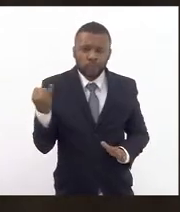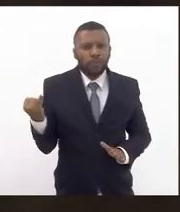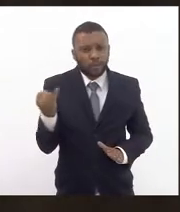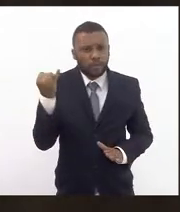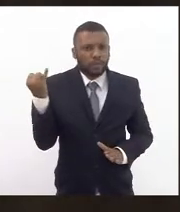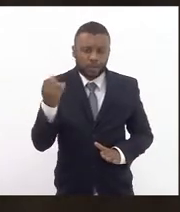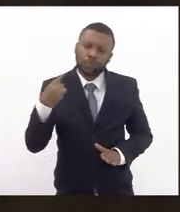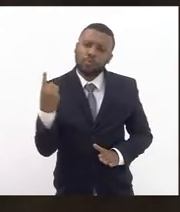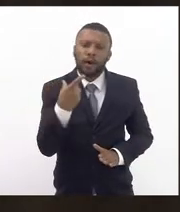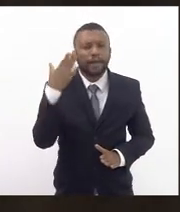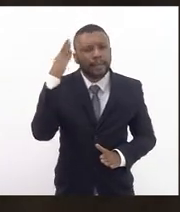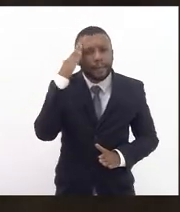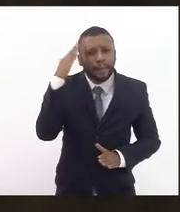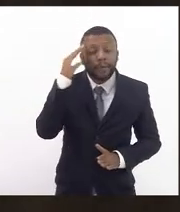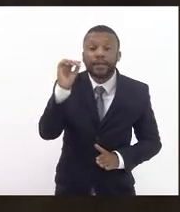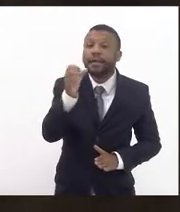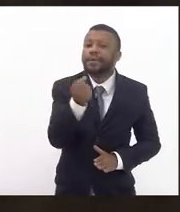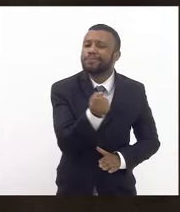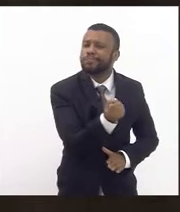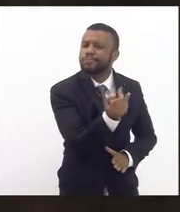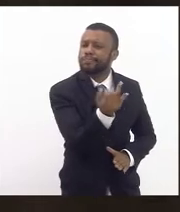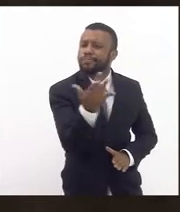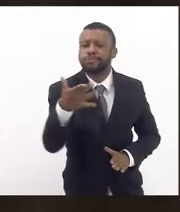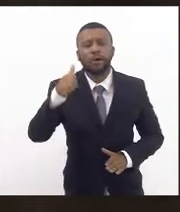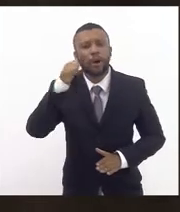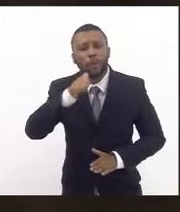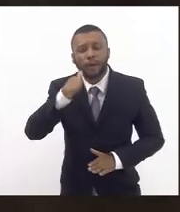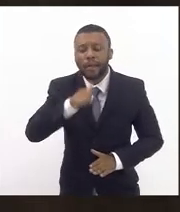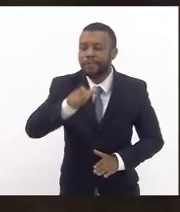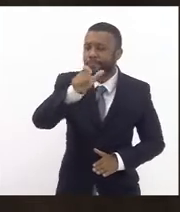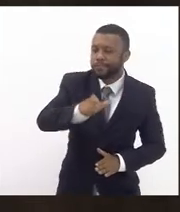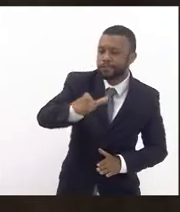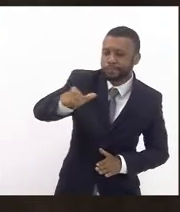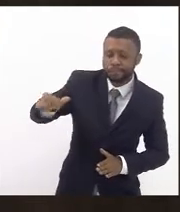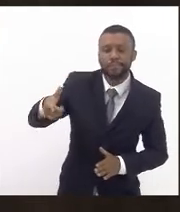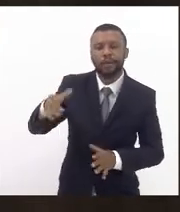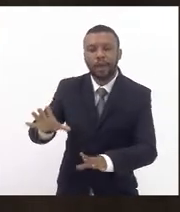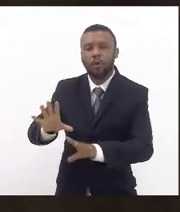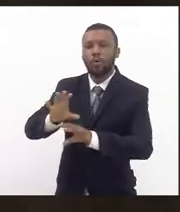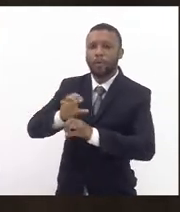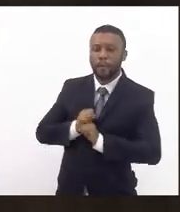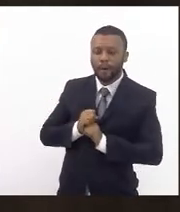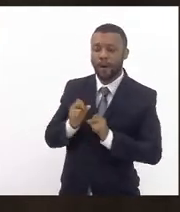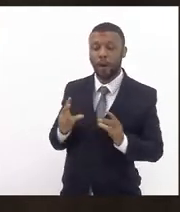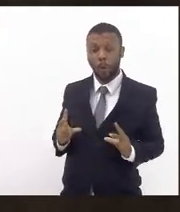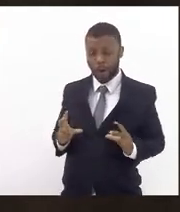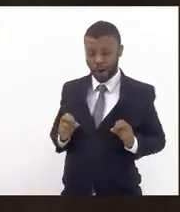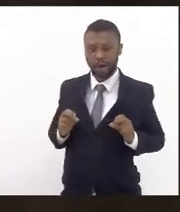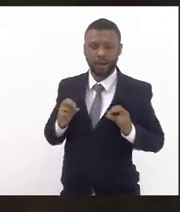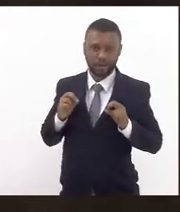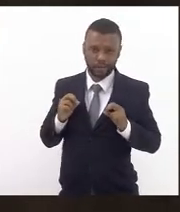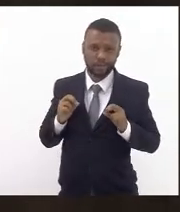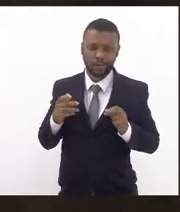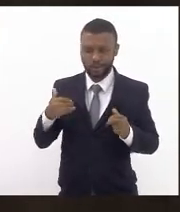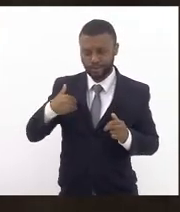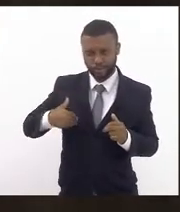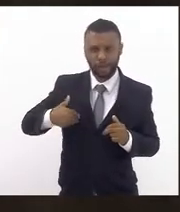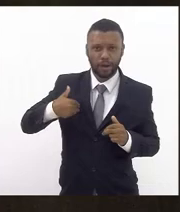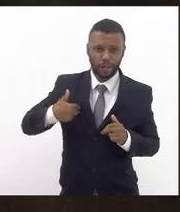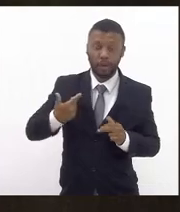Nós sabemos aí que inúmeras mulheres vêm sendo acometidas do câncer mamário, o projeto